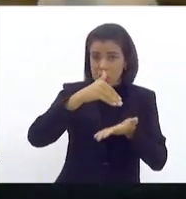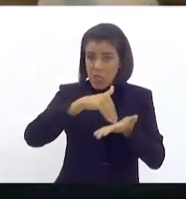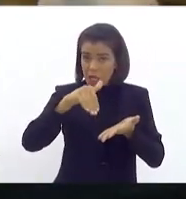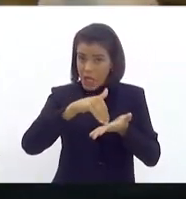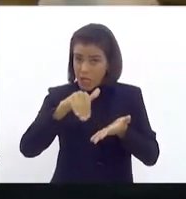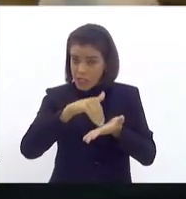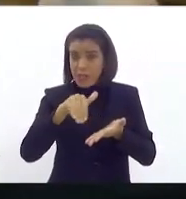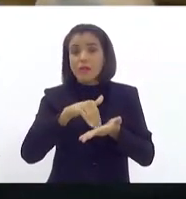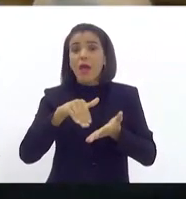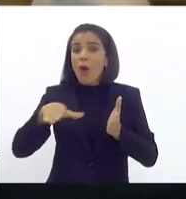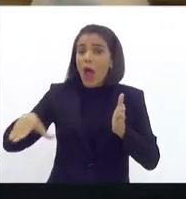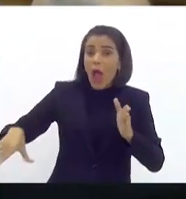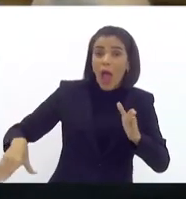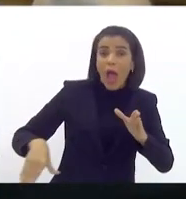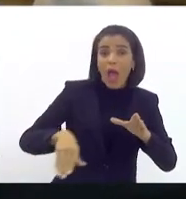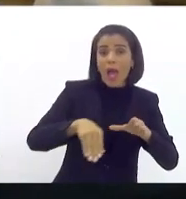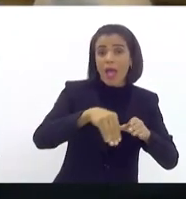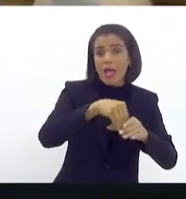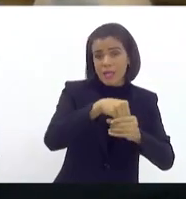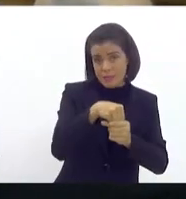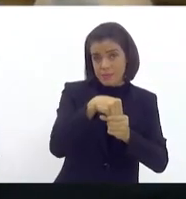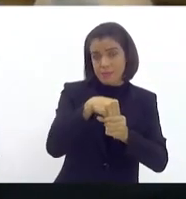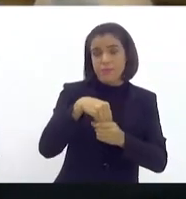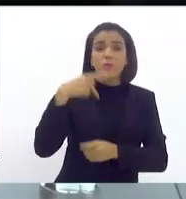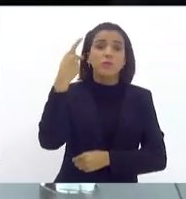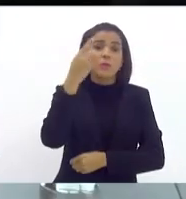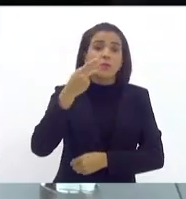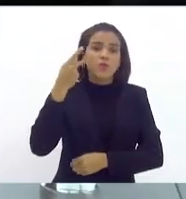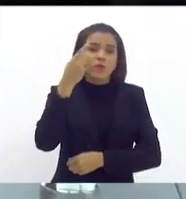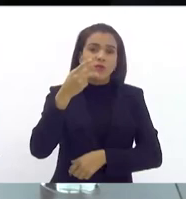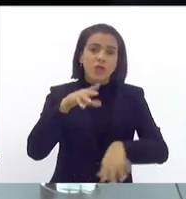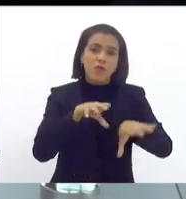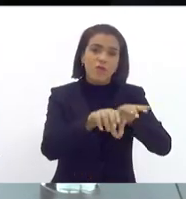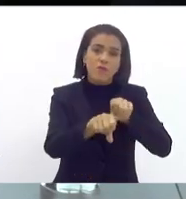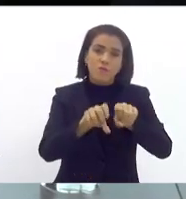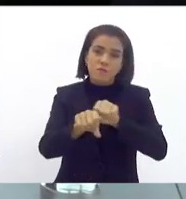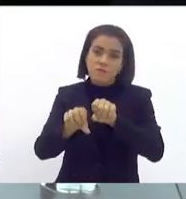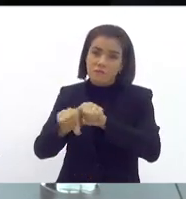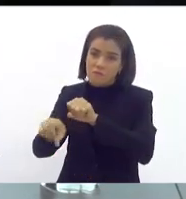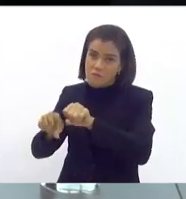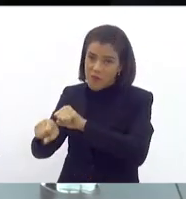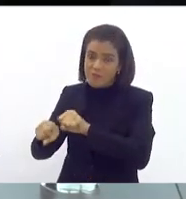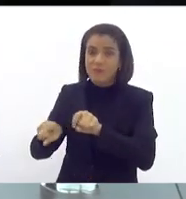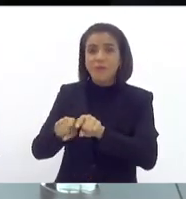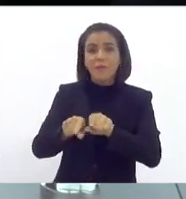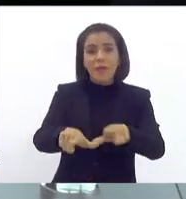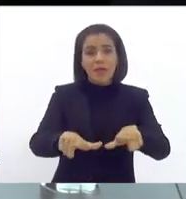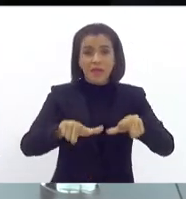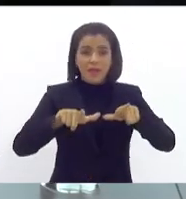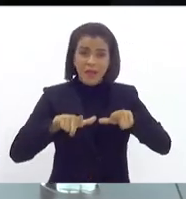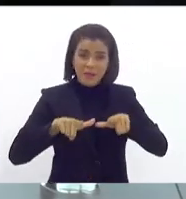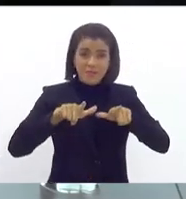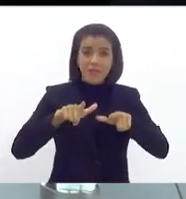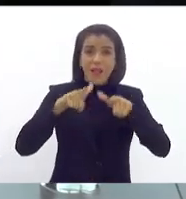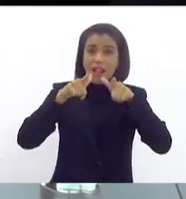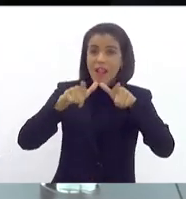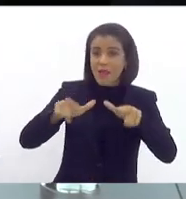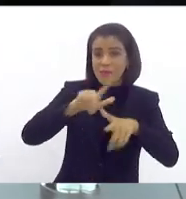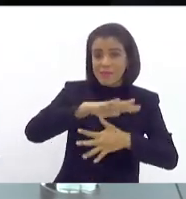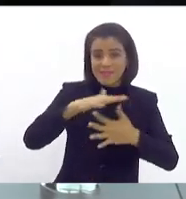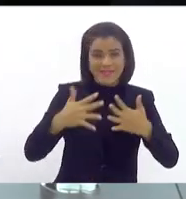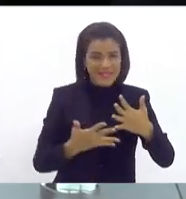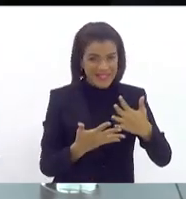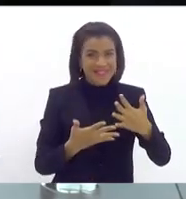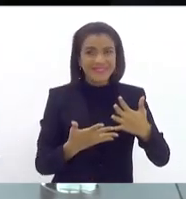a implementação de políticas de qualificação profissional e habilitação em língua de sinais. Não, mas isso que ele